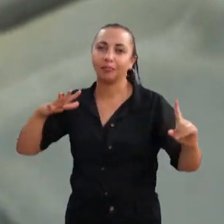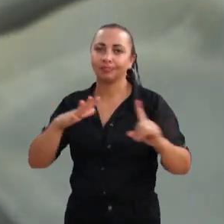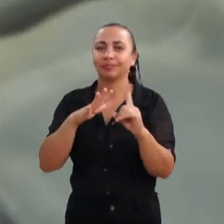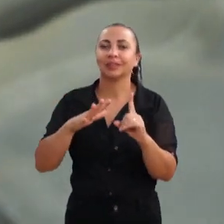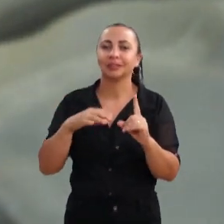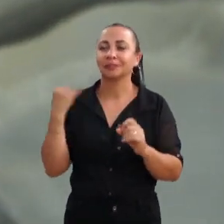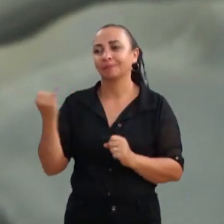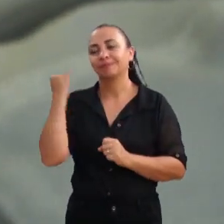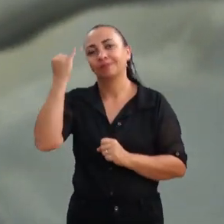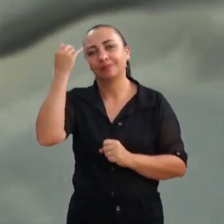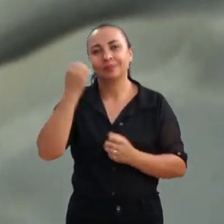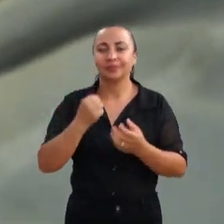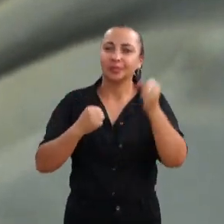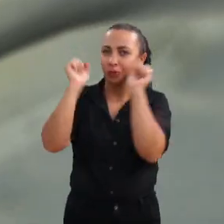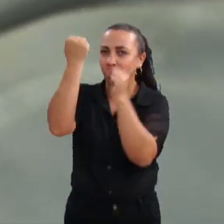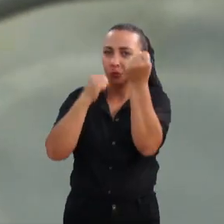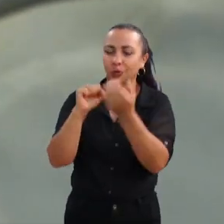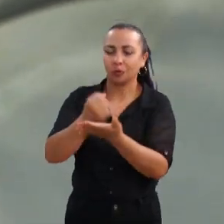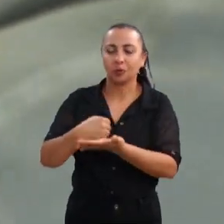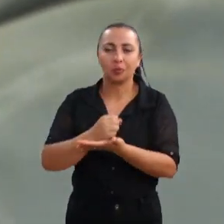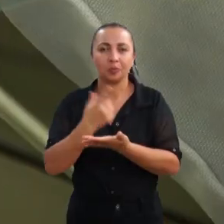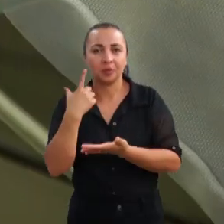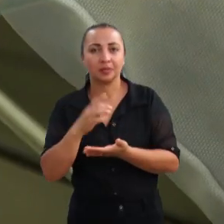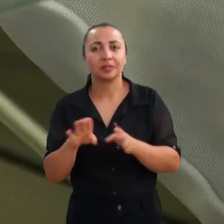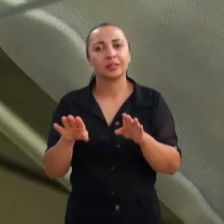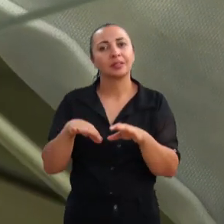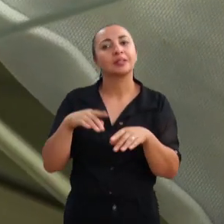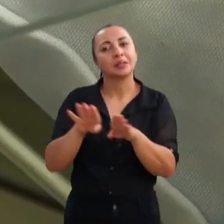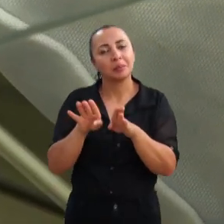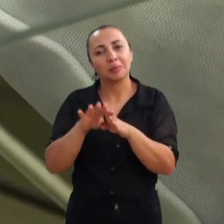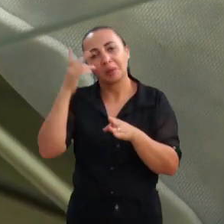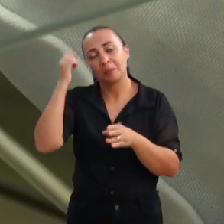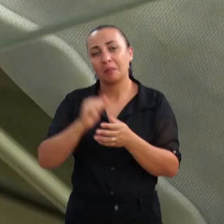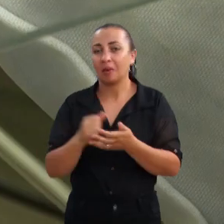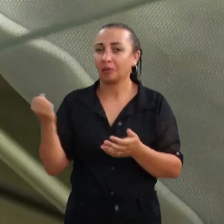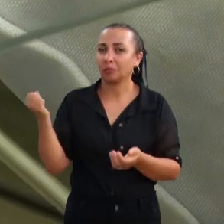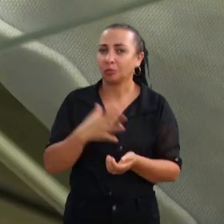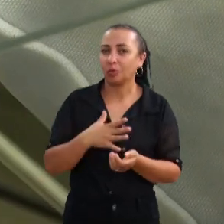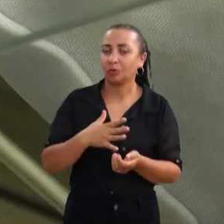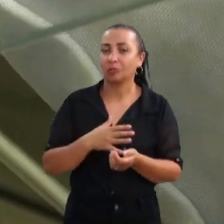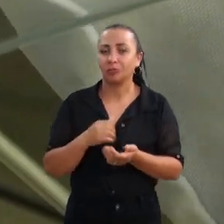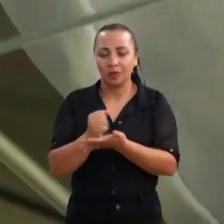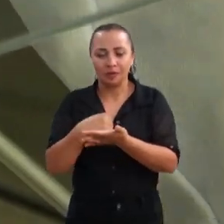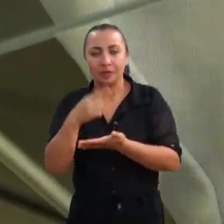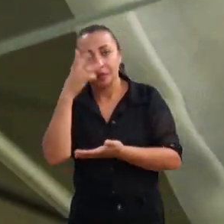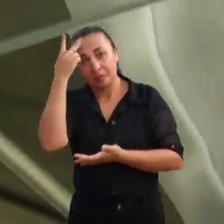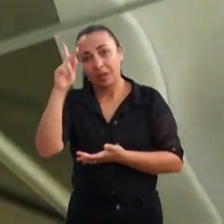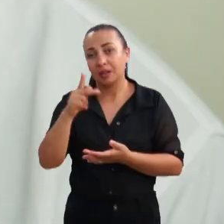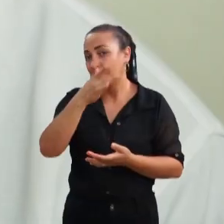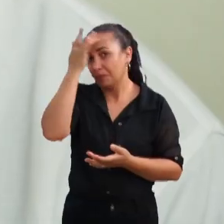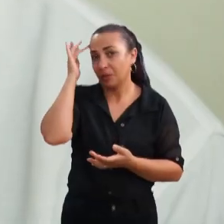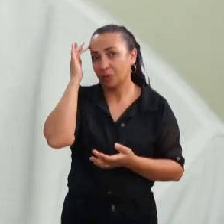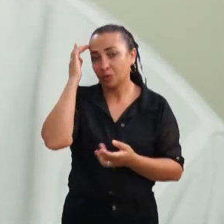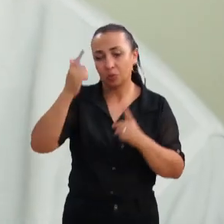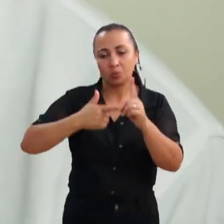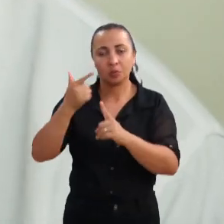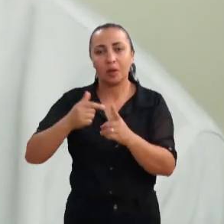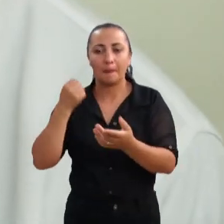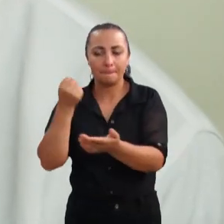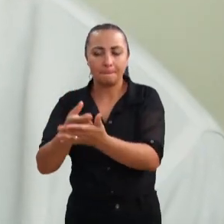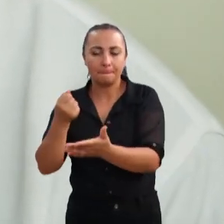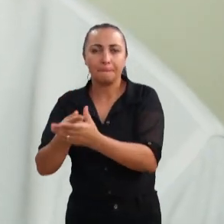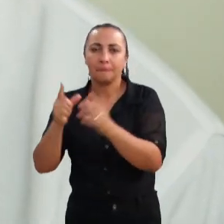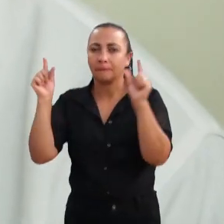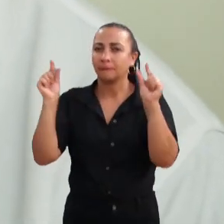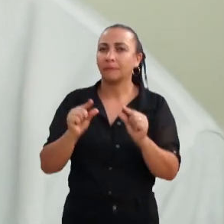impacta significativamente tanto na indústria farmacêutica quanto para a produção de novos fármacos e para o produtor, né? Que vai pagar cada